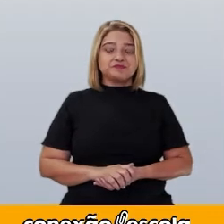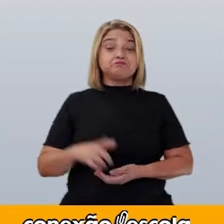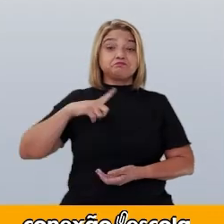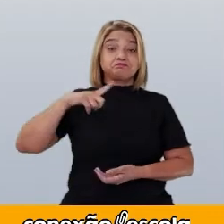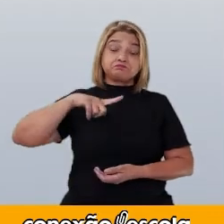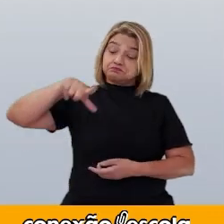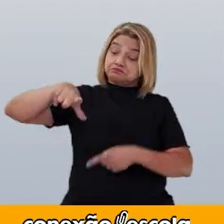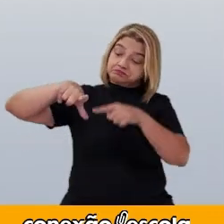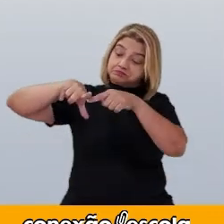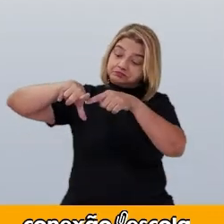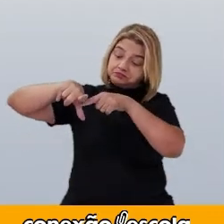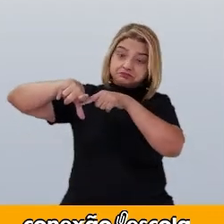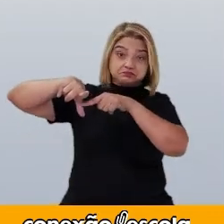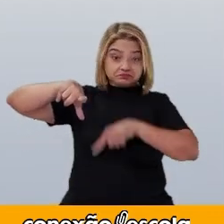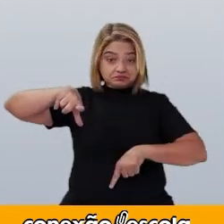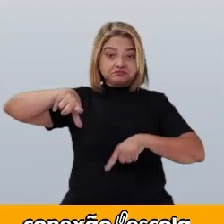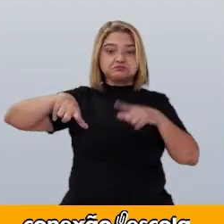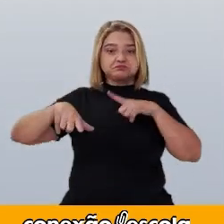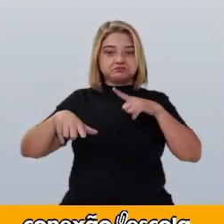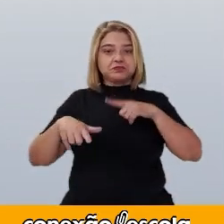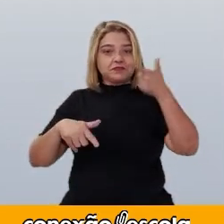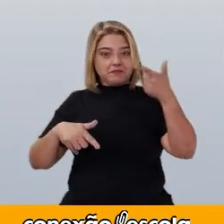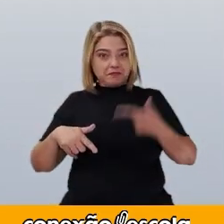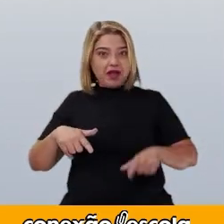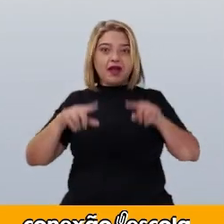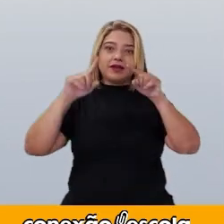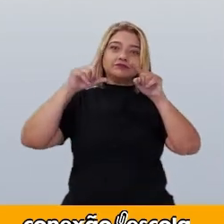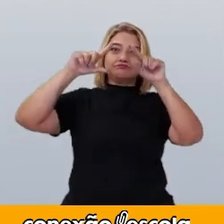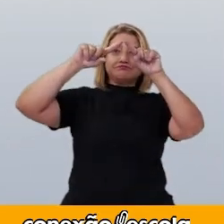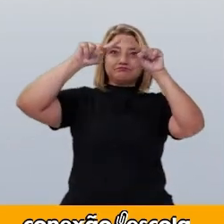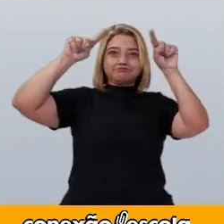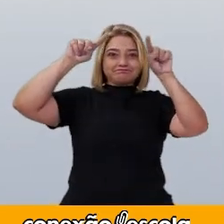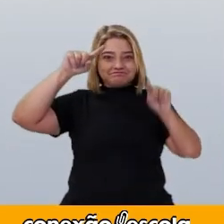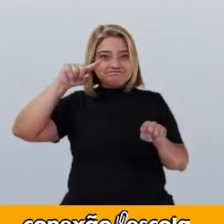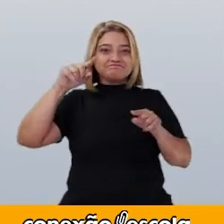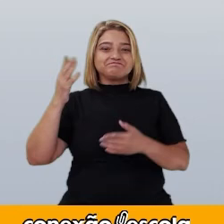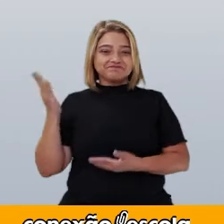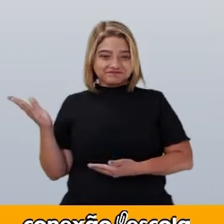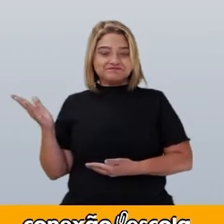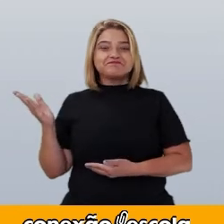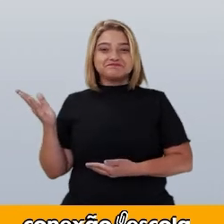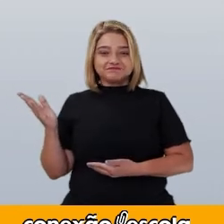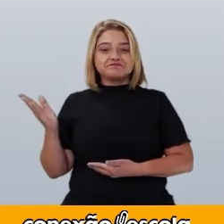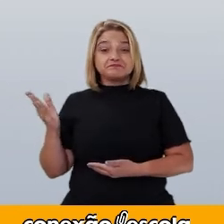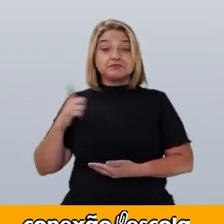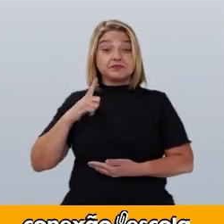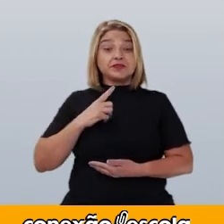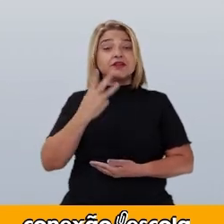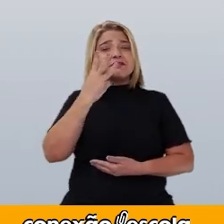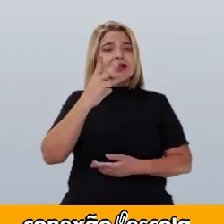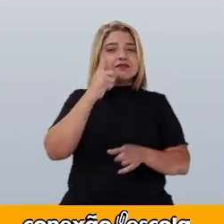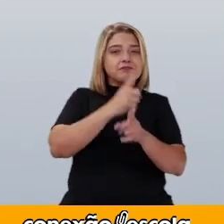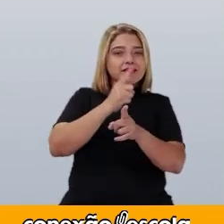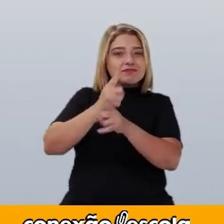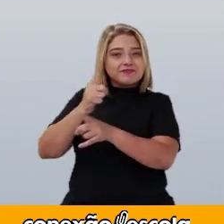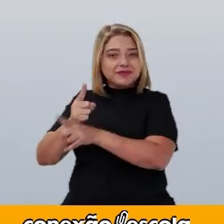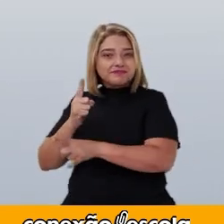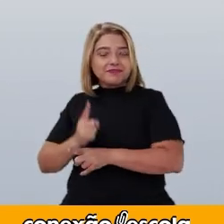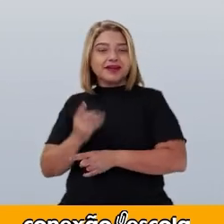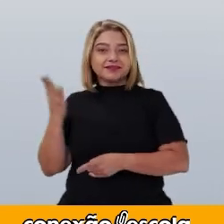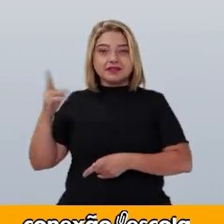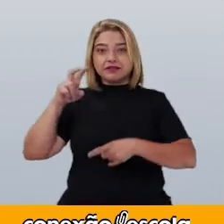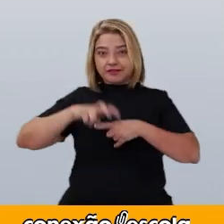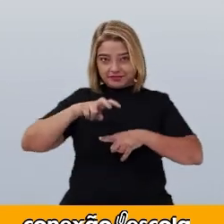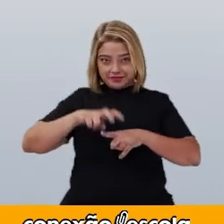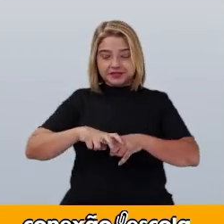Aqui nós temos um ângulo, aqui temos outro ângulo e em outras posições